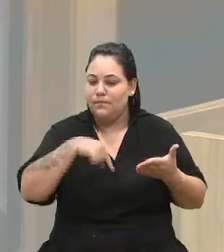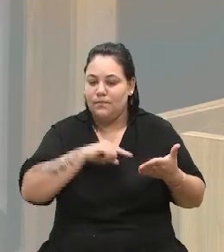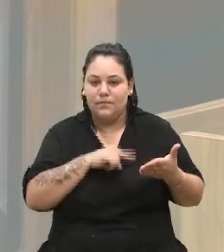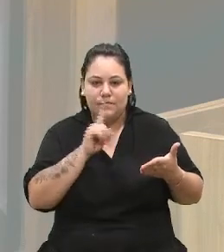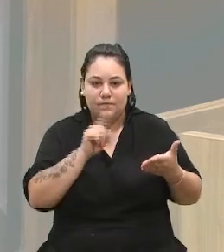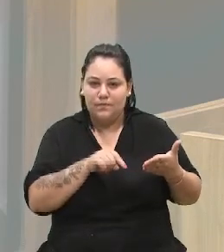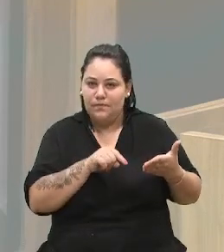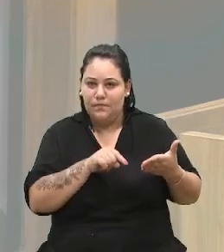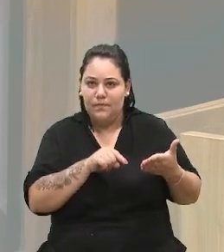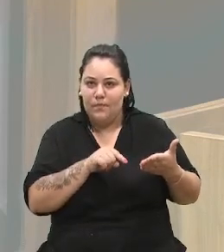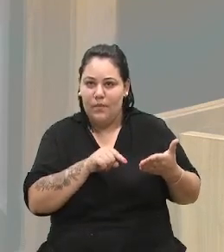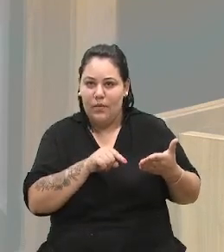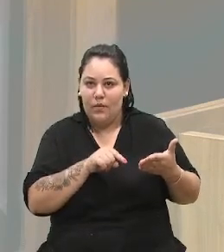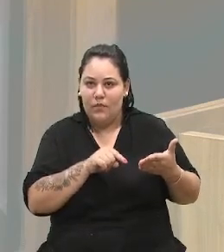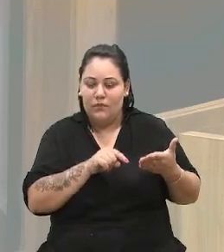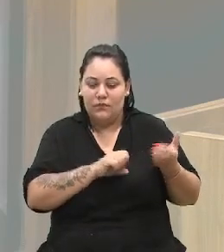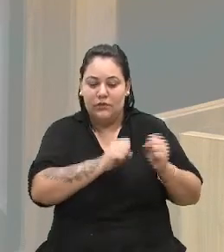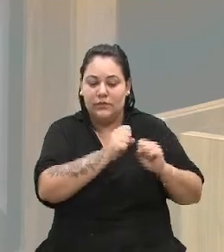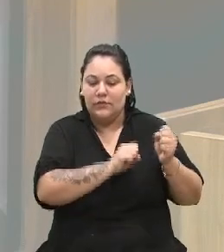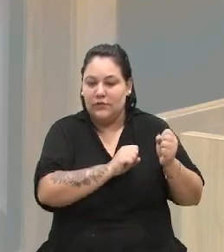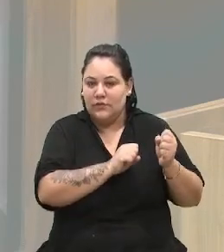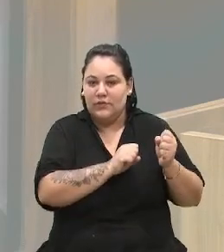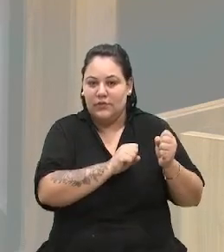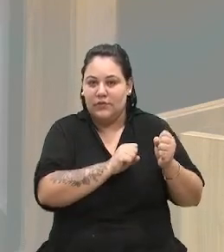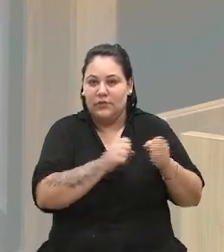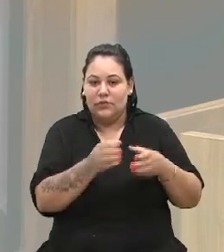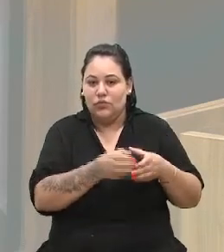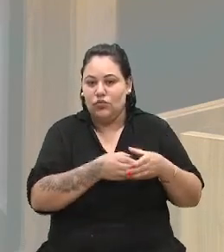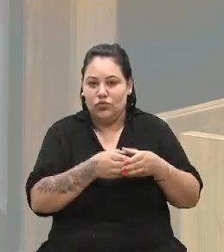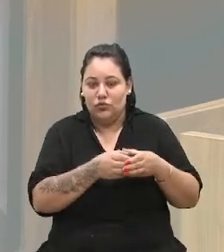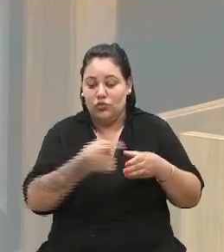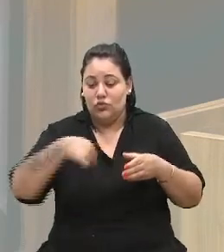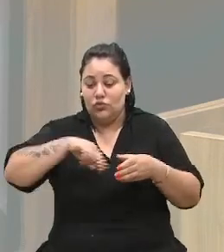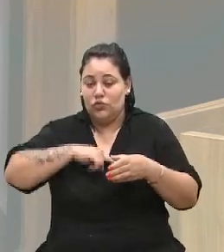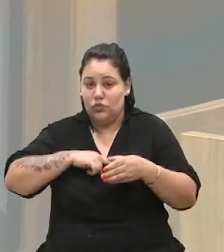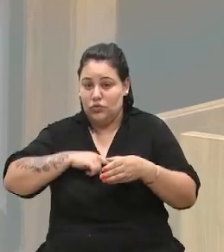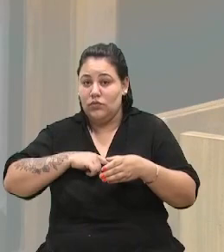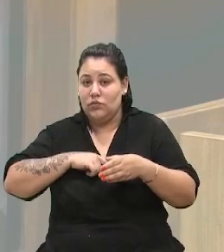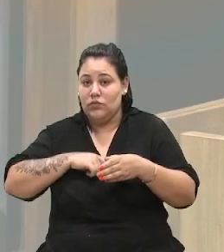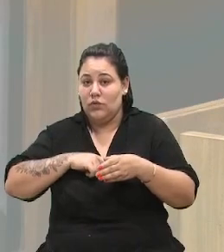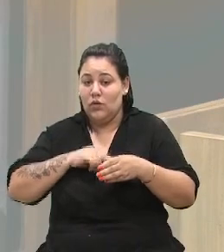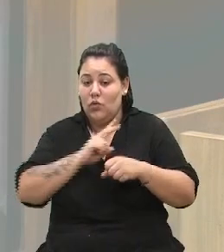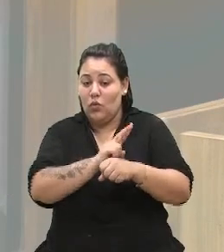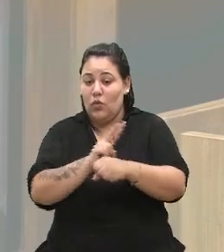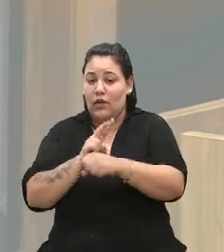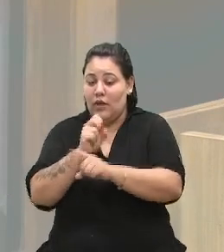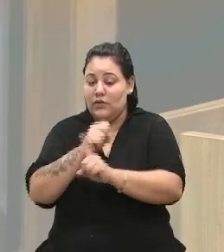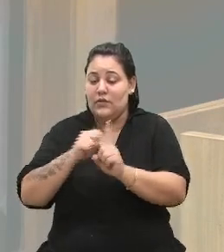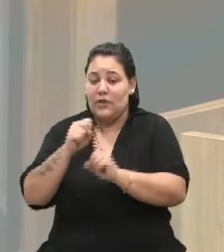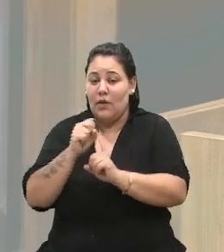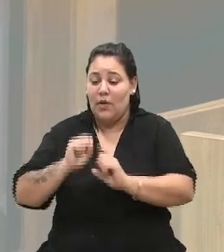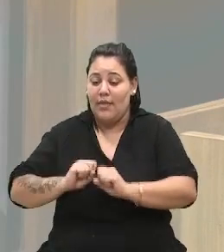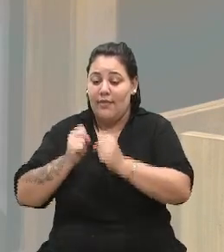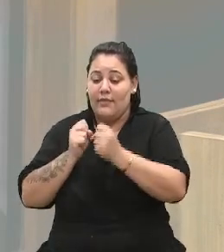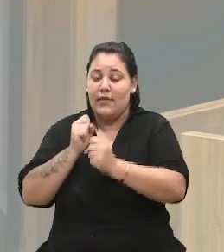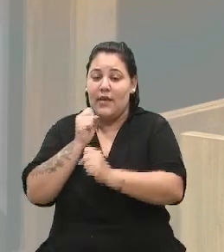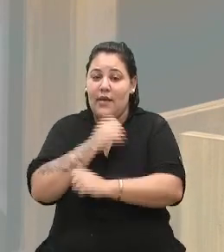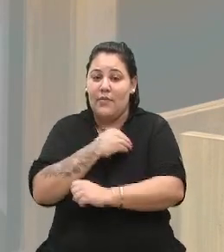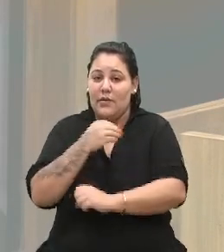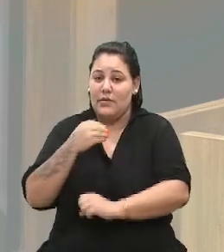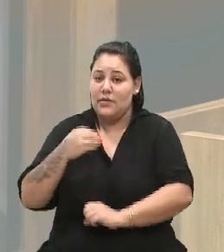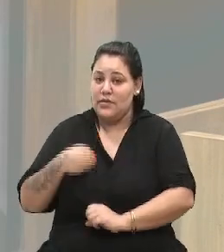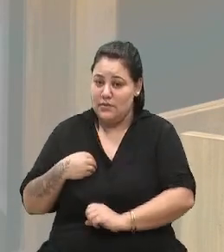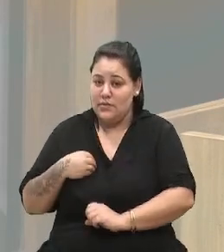órgão corporativo. Nós somos um órgão de proteção social que defende a boa medicina, baseado única